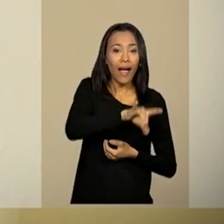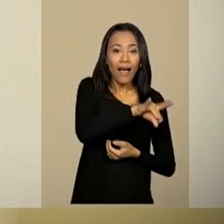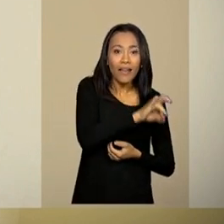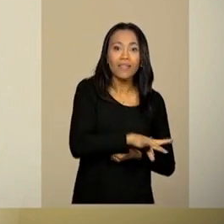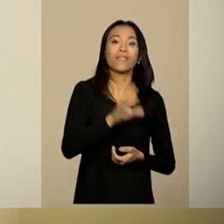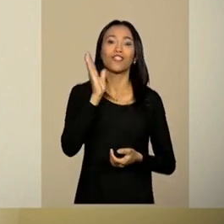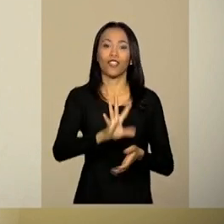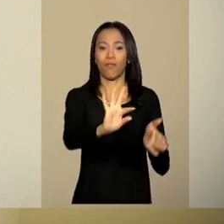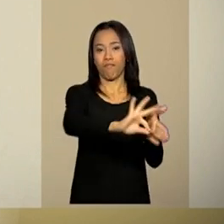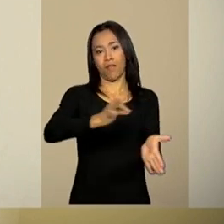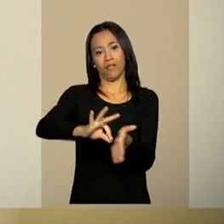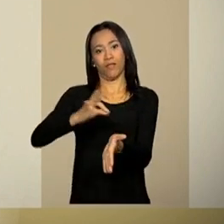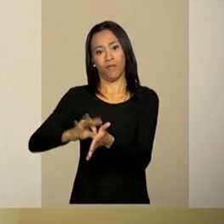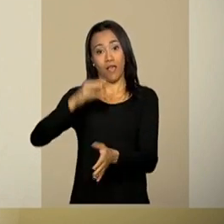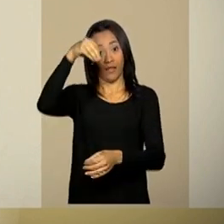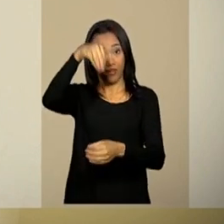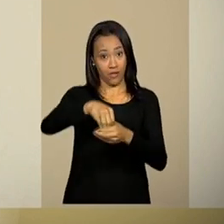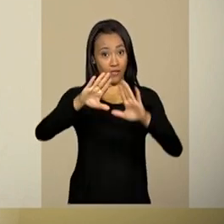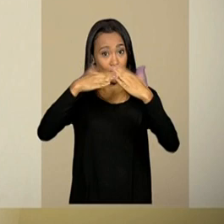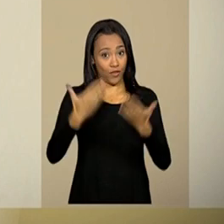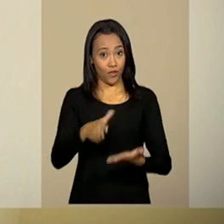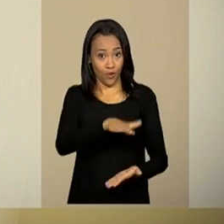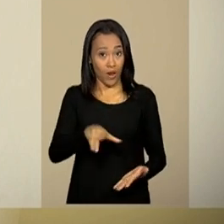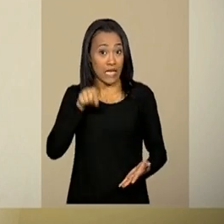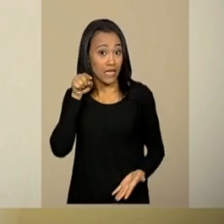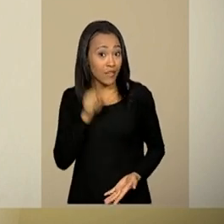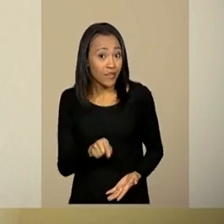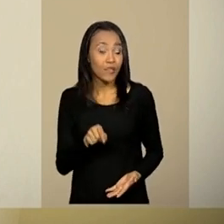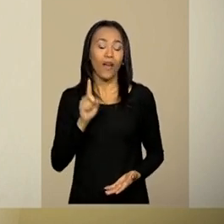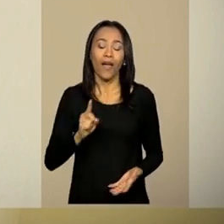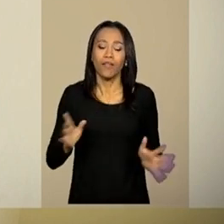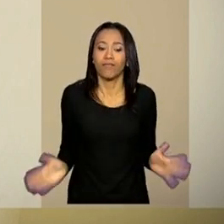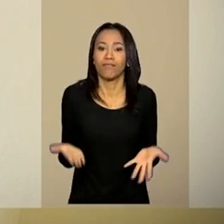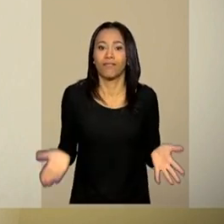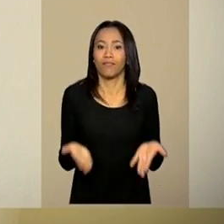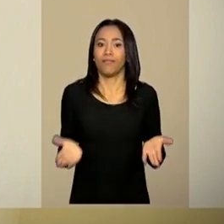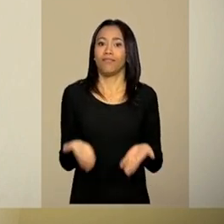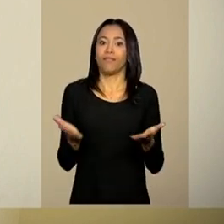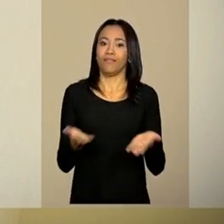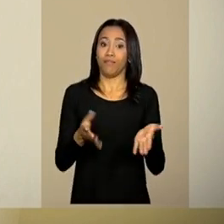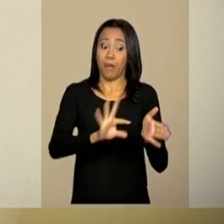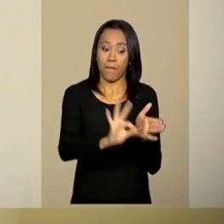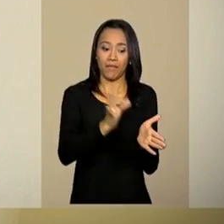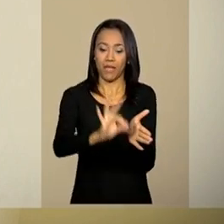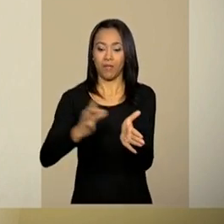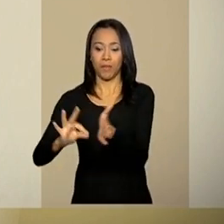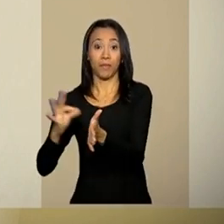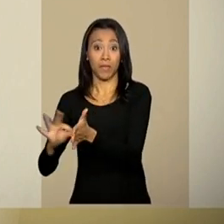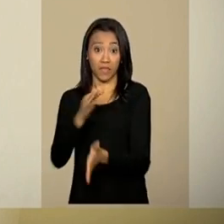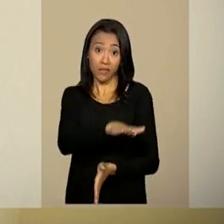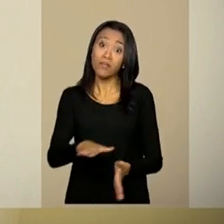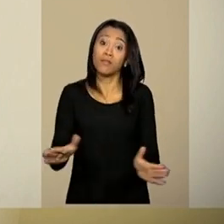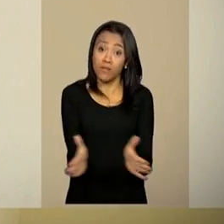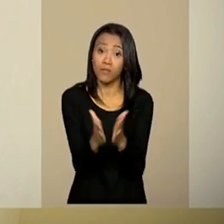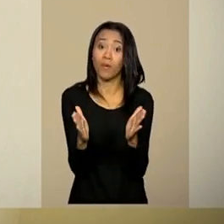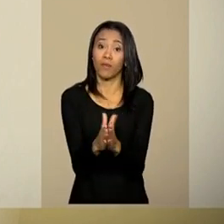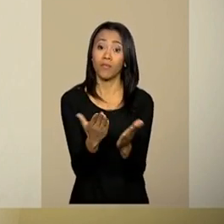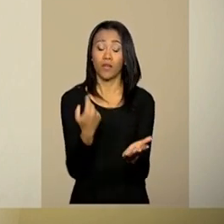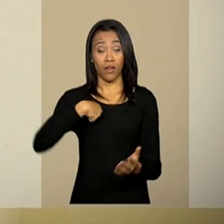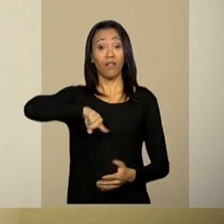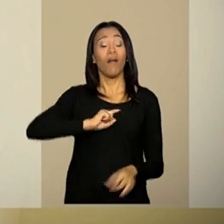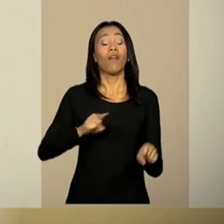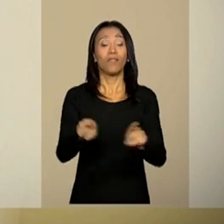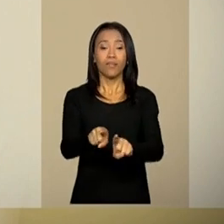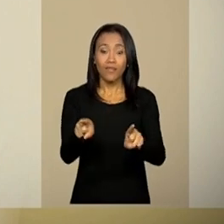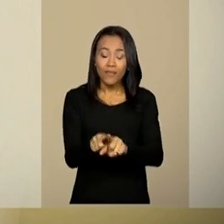estiver matriculada numa creche isso Luciano é um estímulo para matrícula das crianças mais pobres e nós